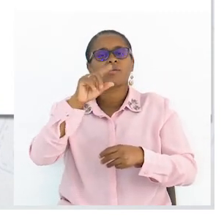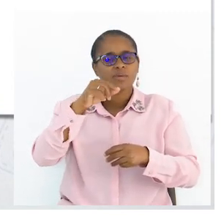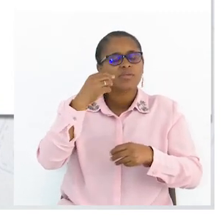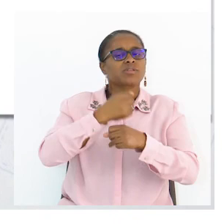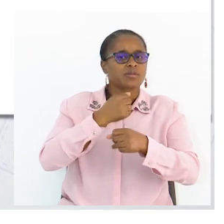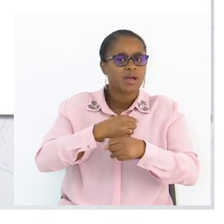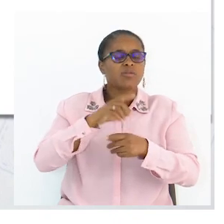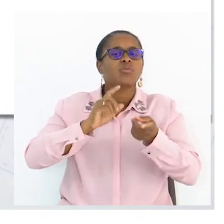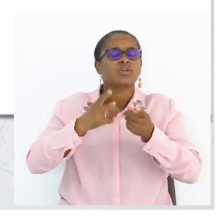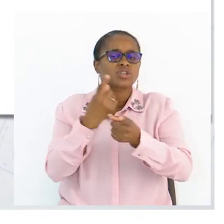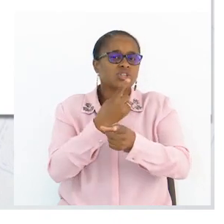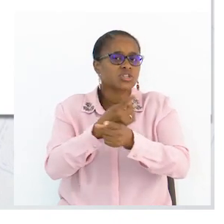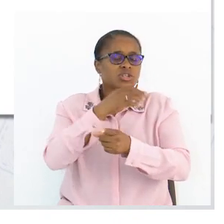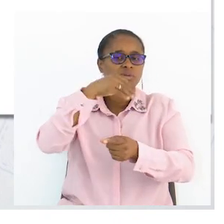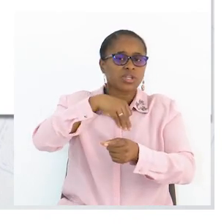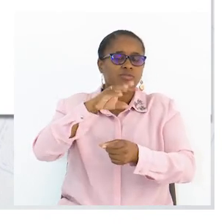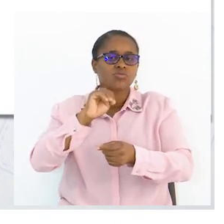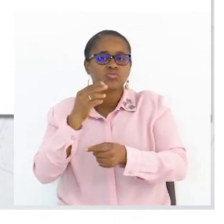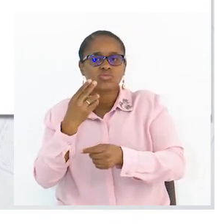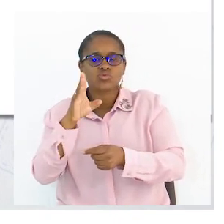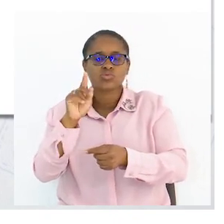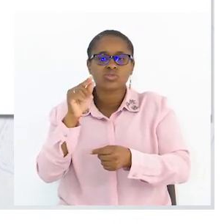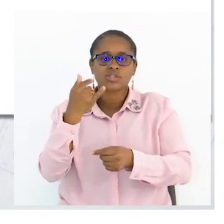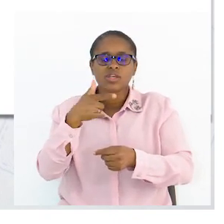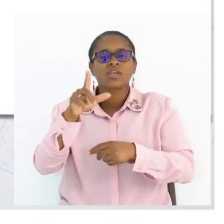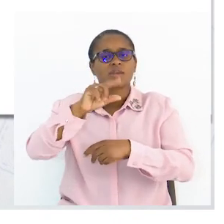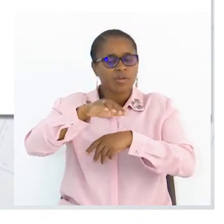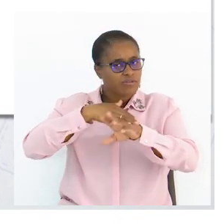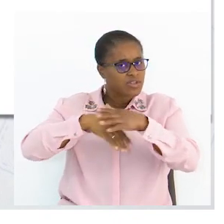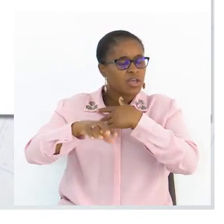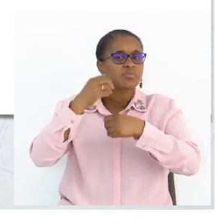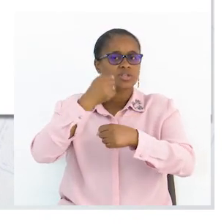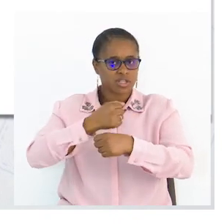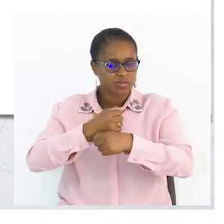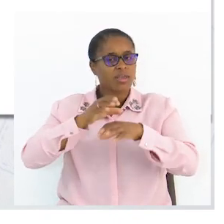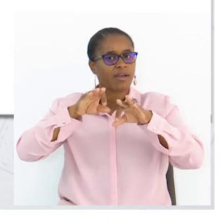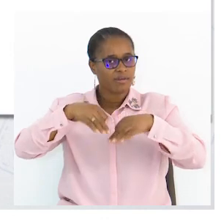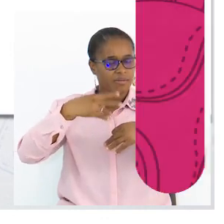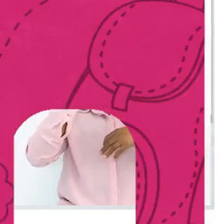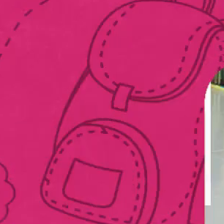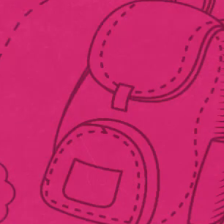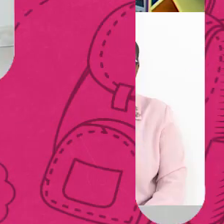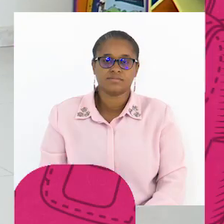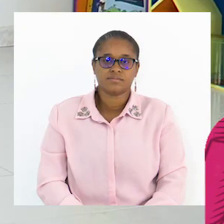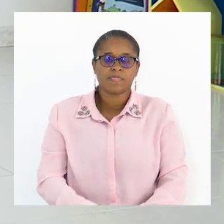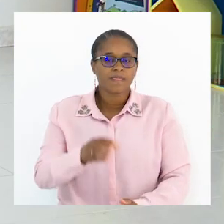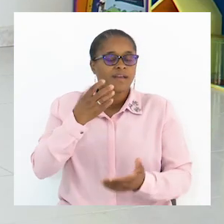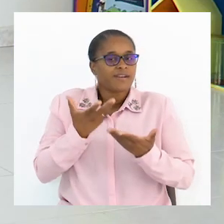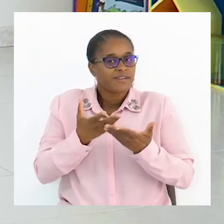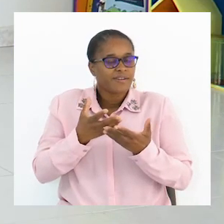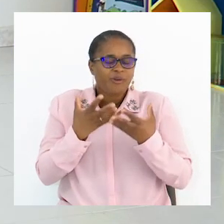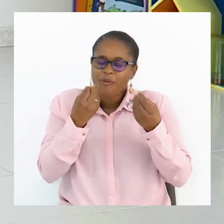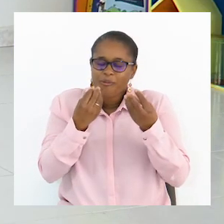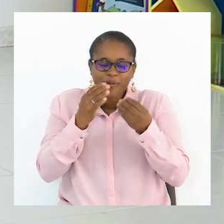do sujeito, fizemos os exercícios que acabamos de ver. Com muita